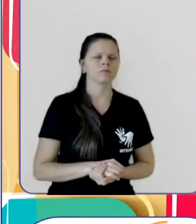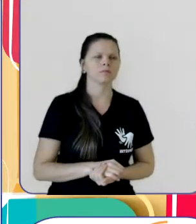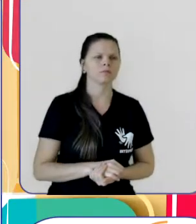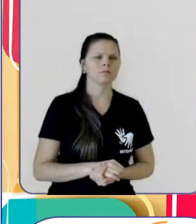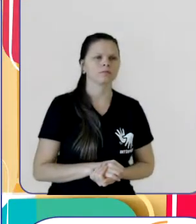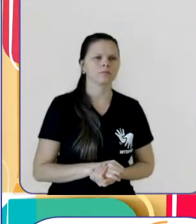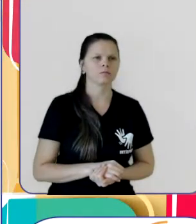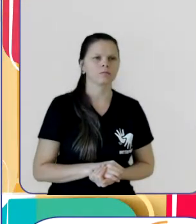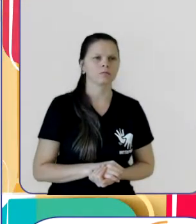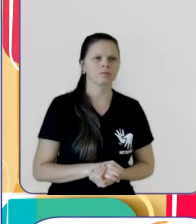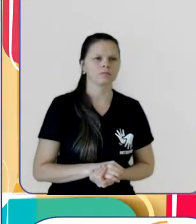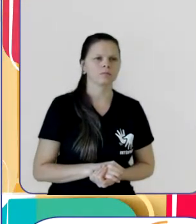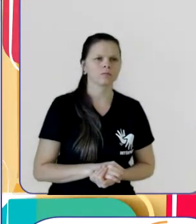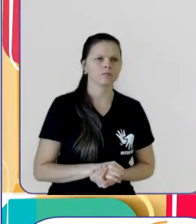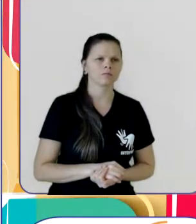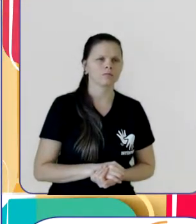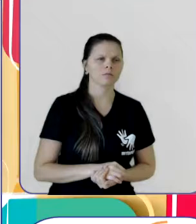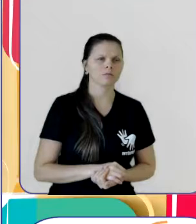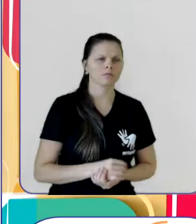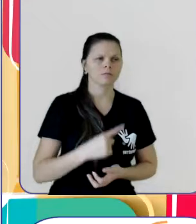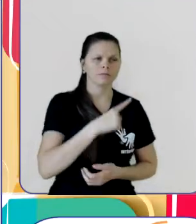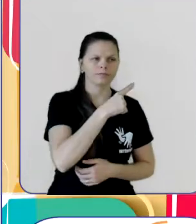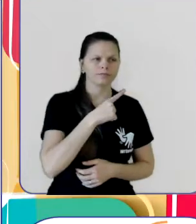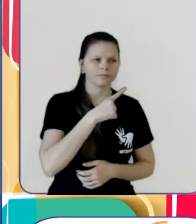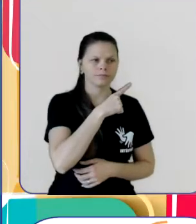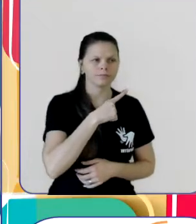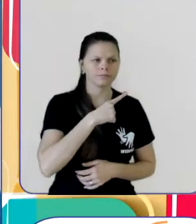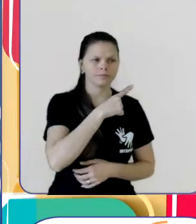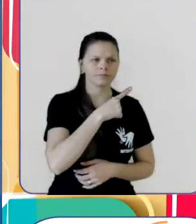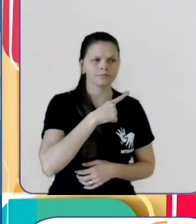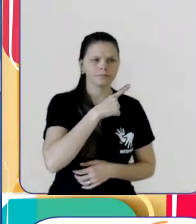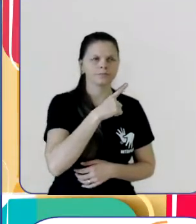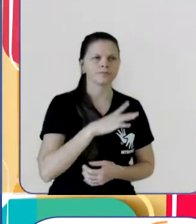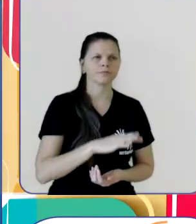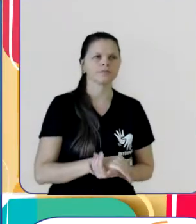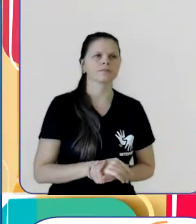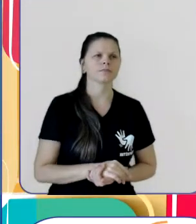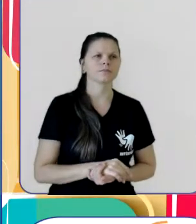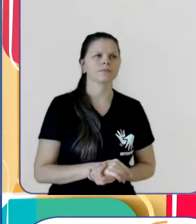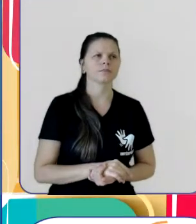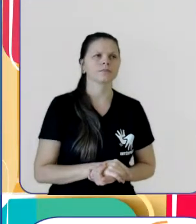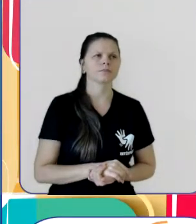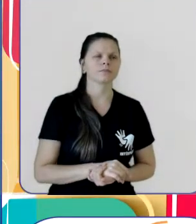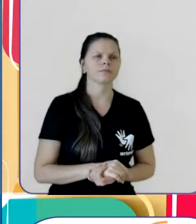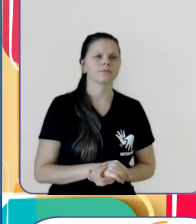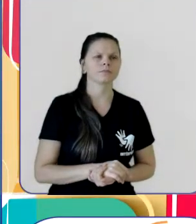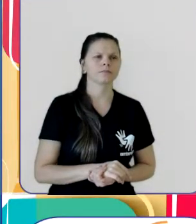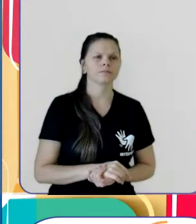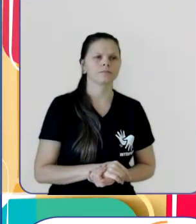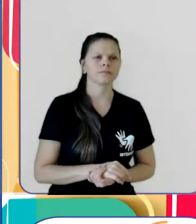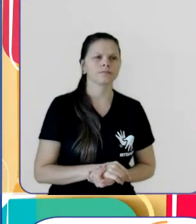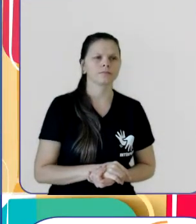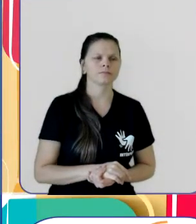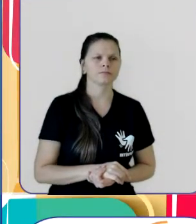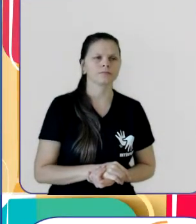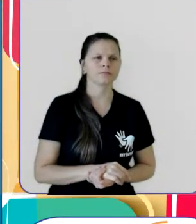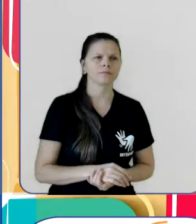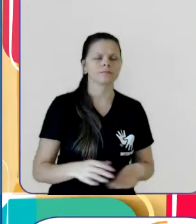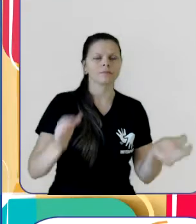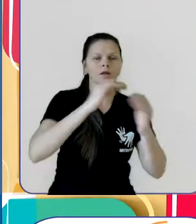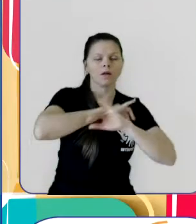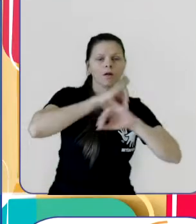Aí temos aí um bonequinho aí, um aparelho, né, que o médico usa só para distrair.